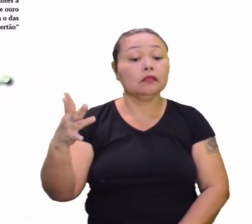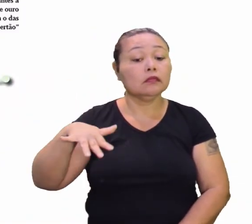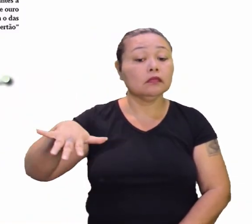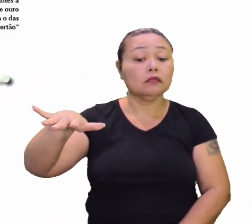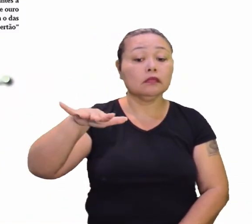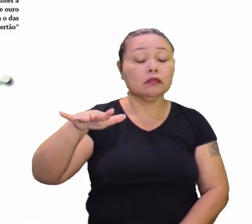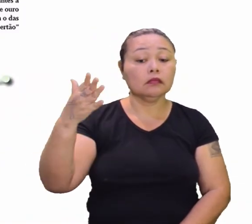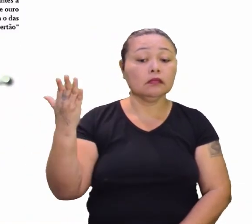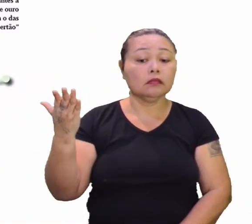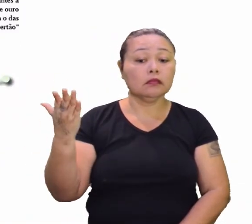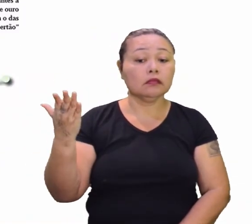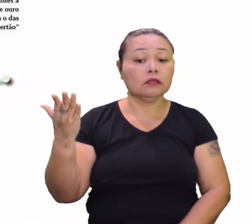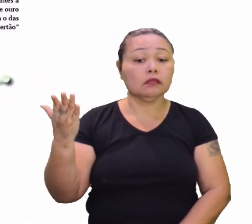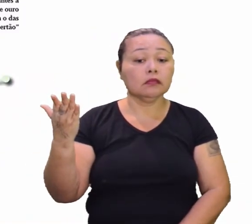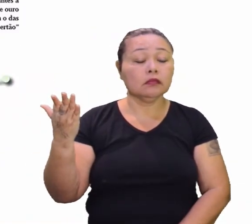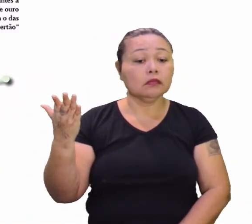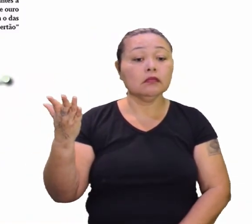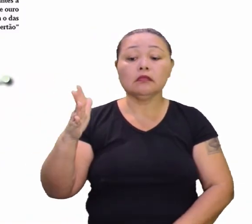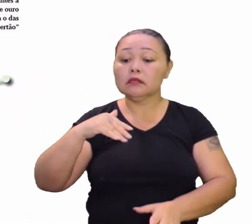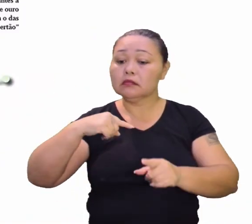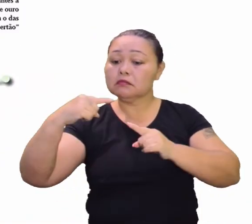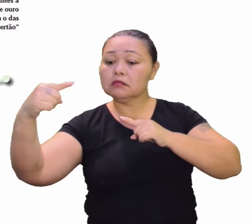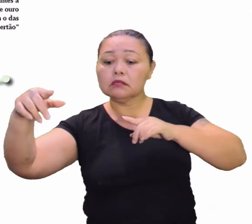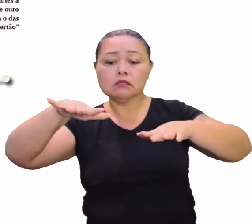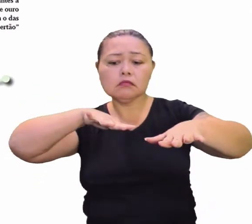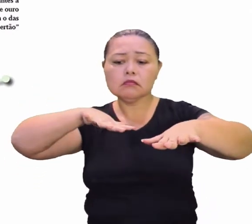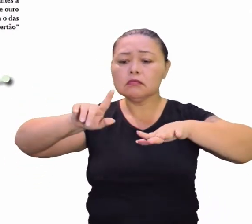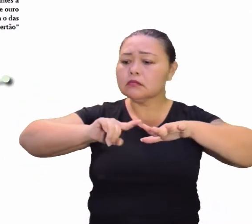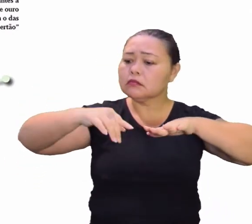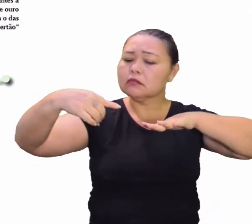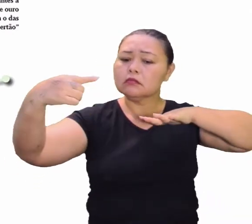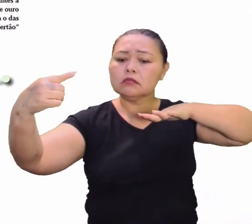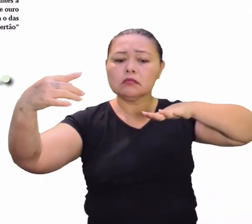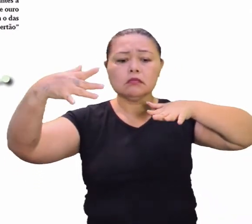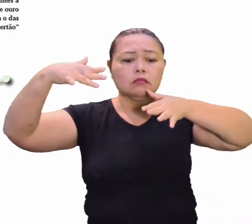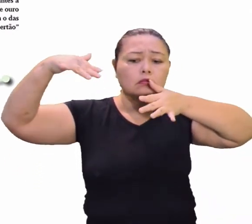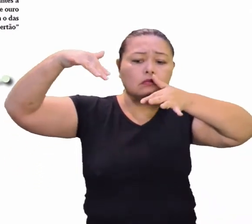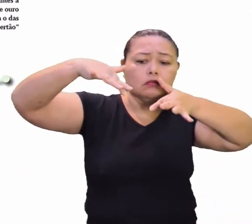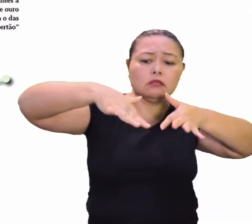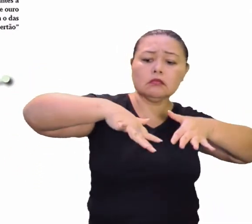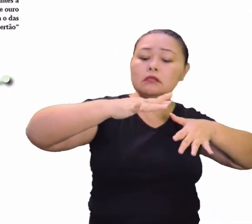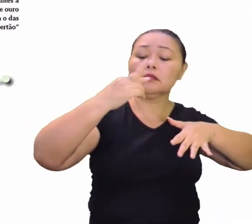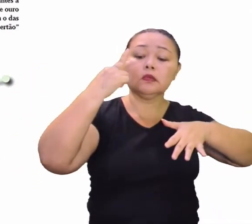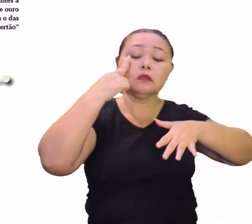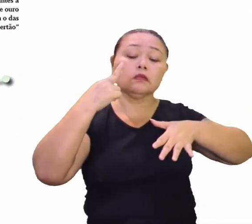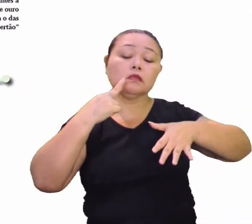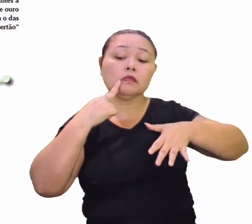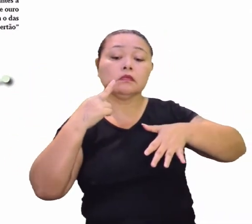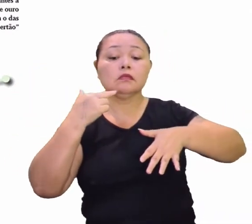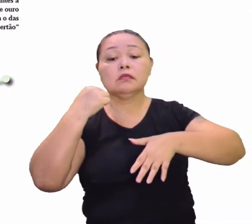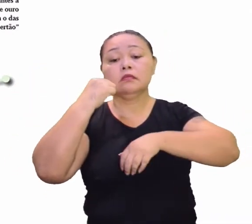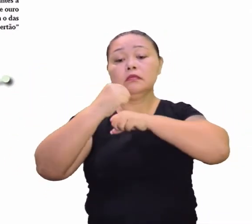E aí nós temos aí os movimentos migratórios em direção a Rondônia. Lá em